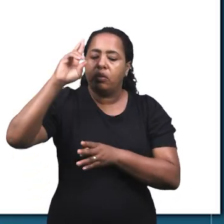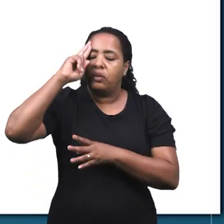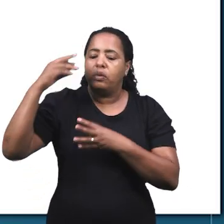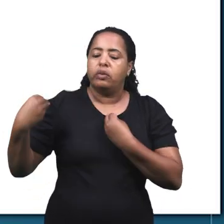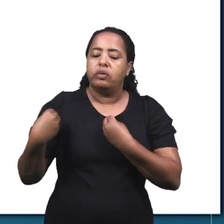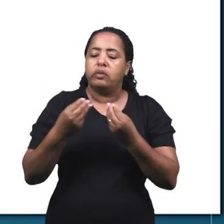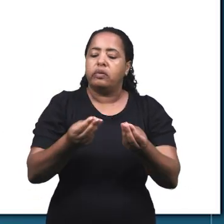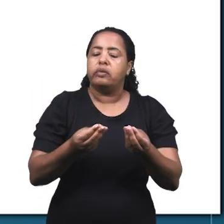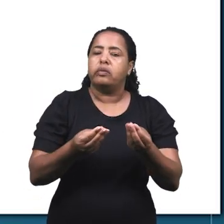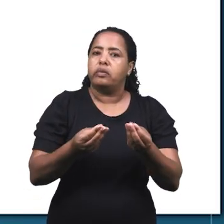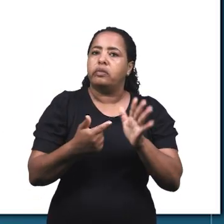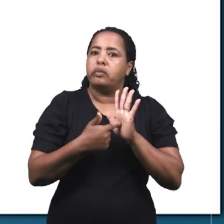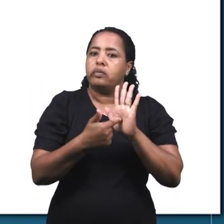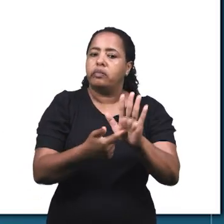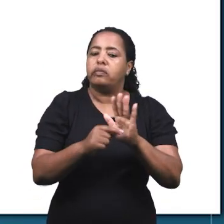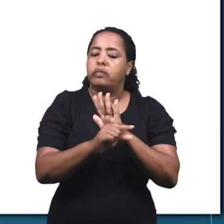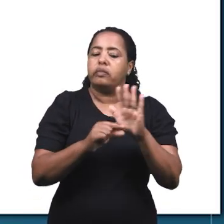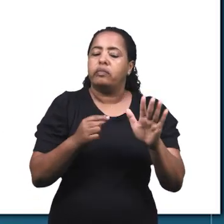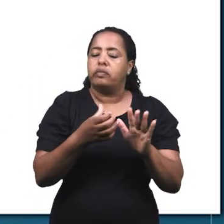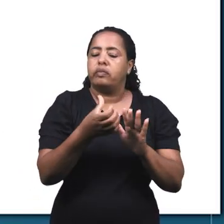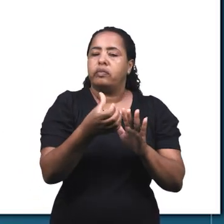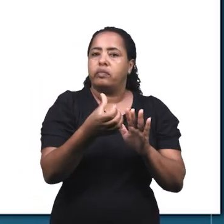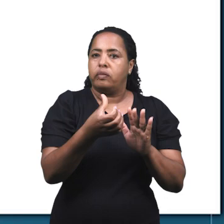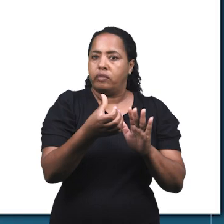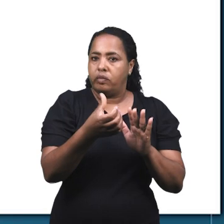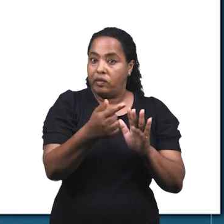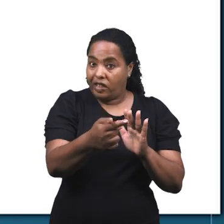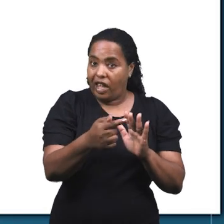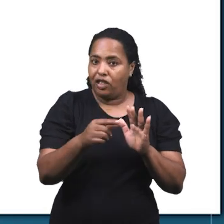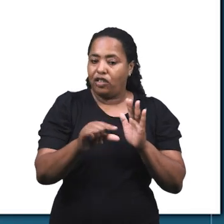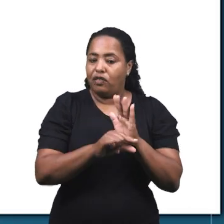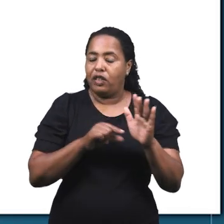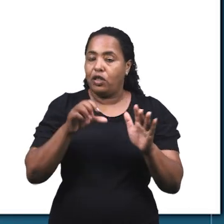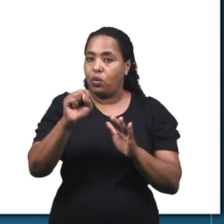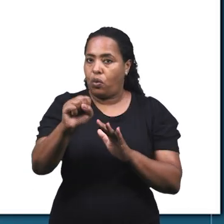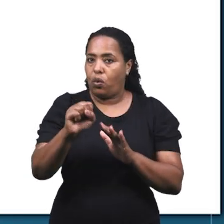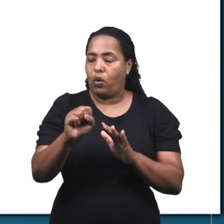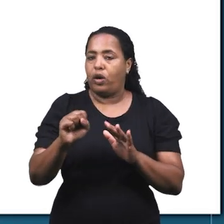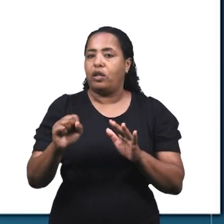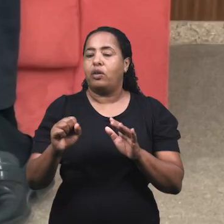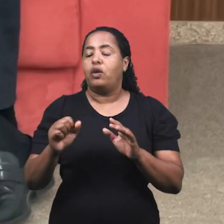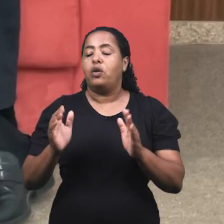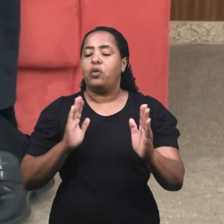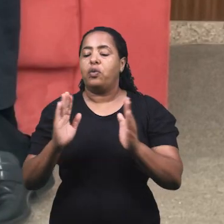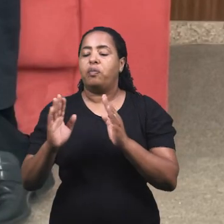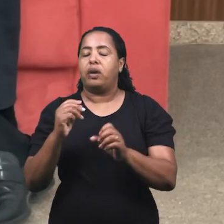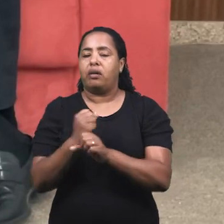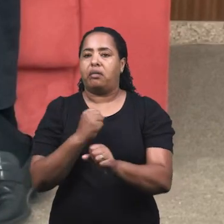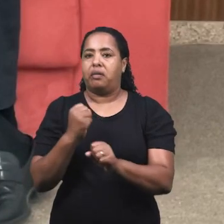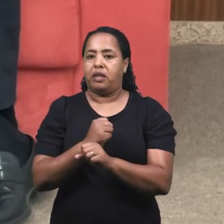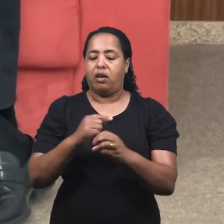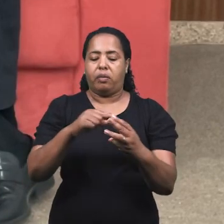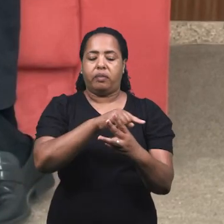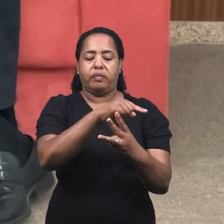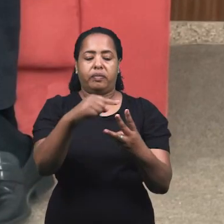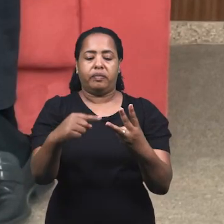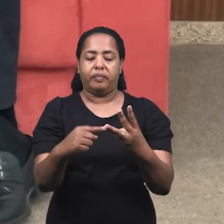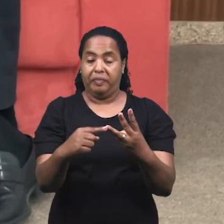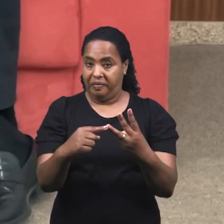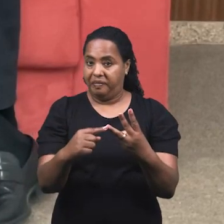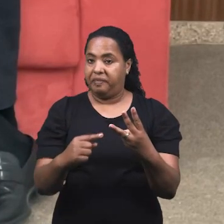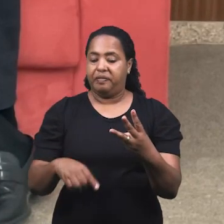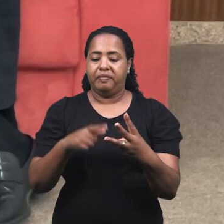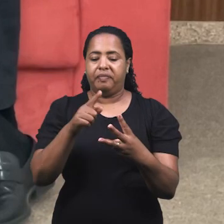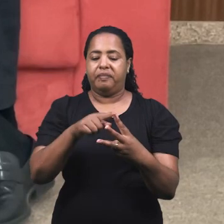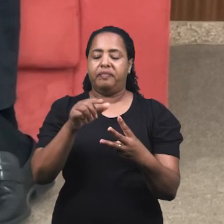versos 7 e 8, aplicados ao momento atual da obra? Temos 3 respostas. A jovem